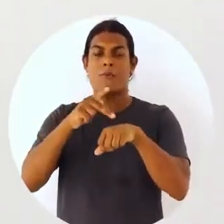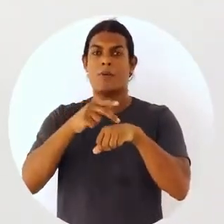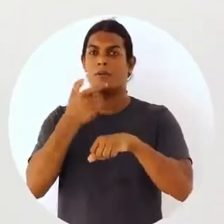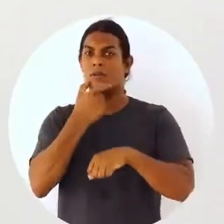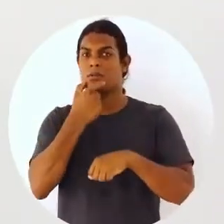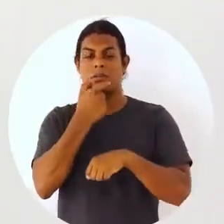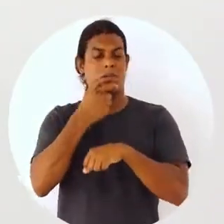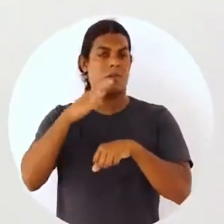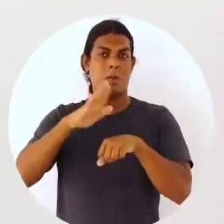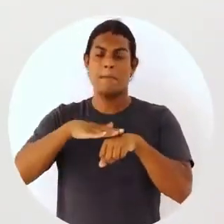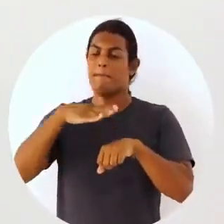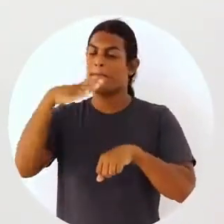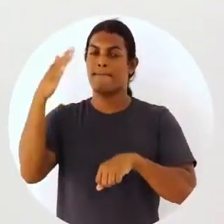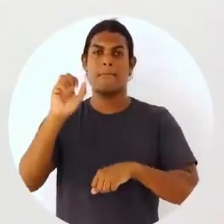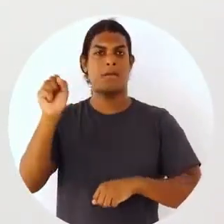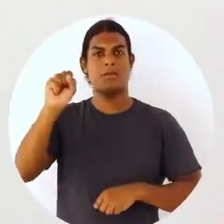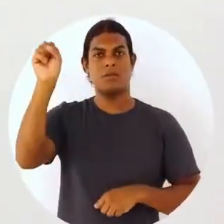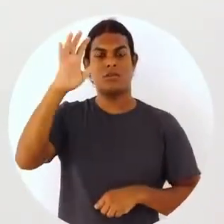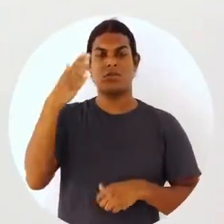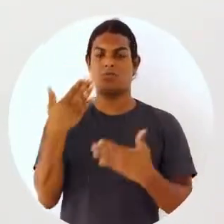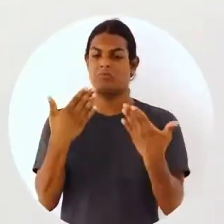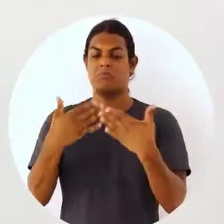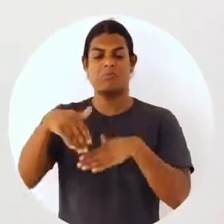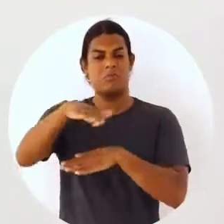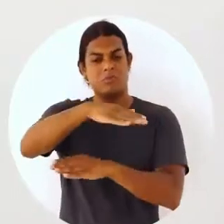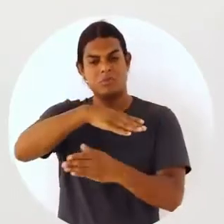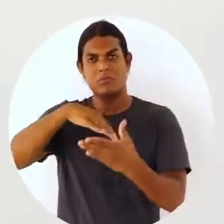econômica durante o período